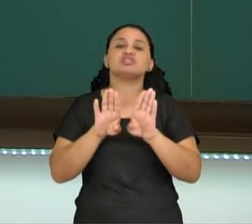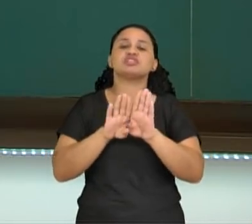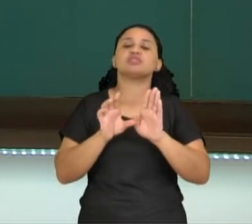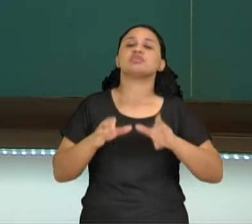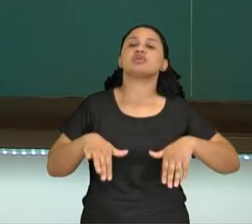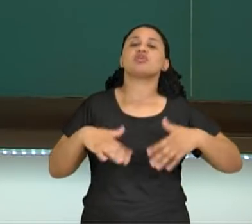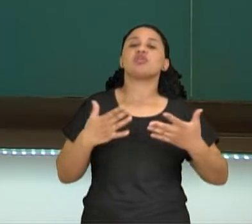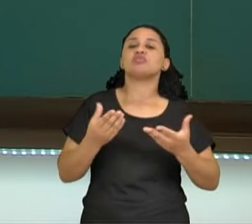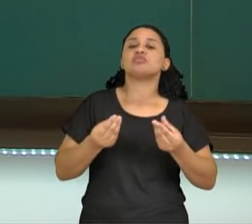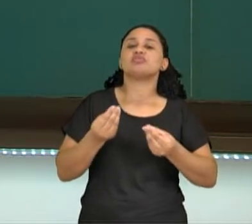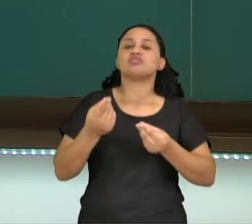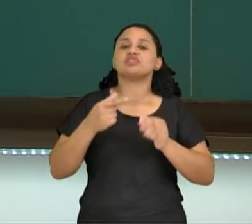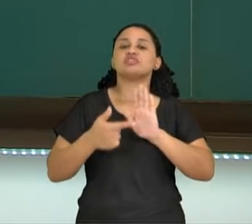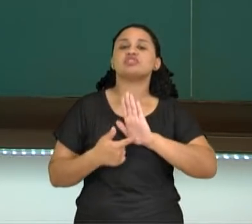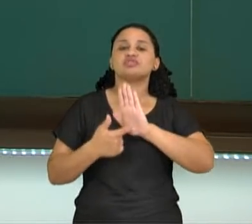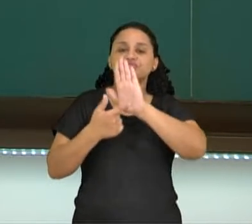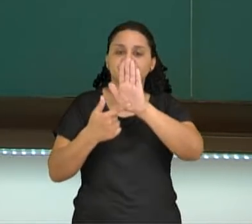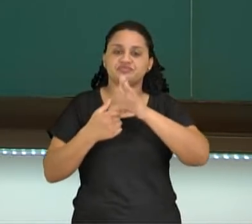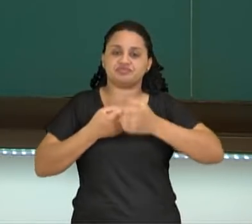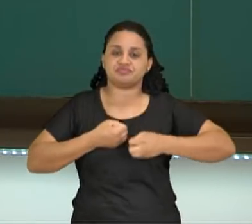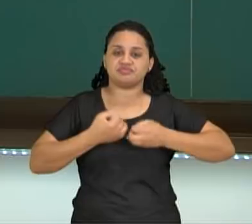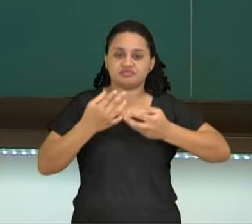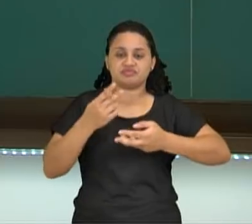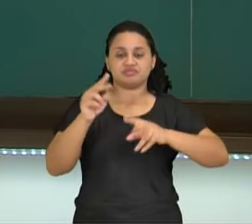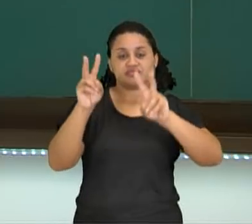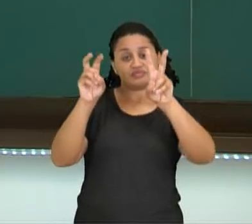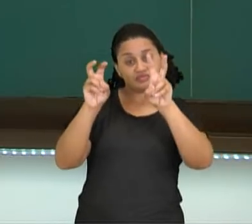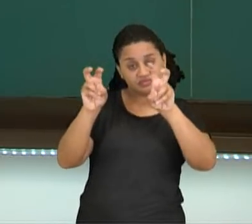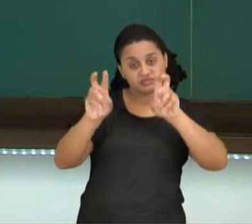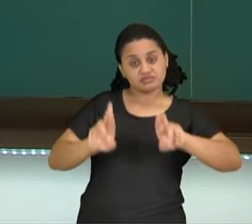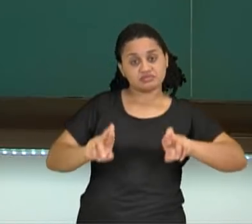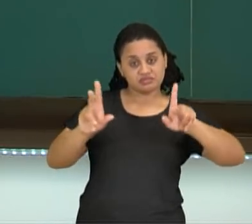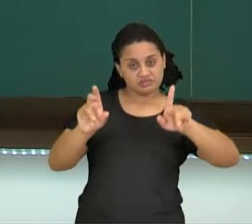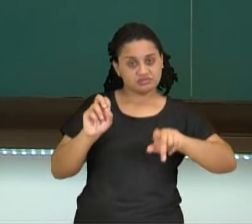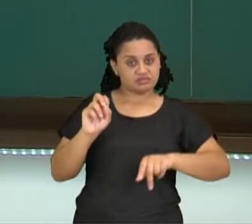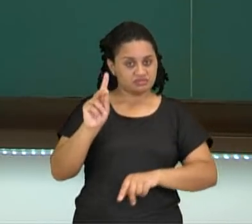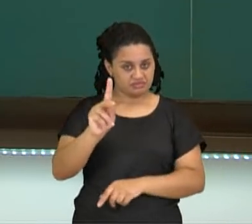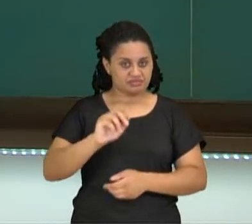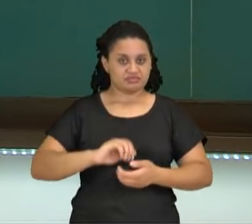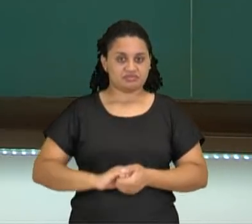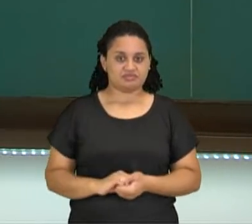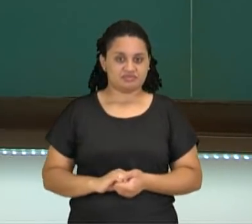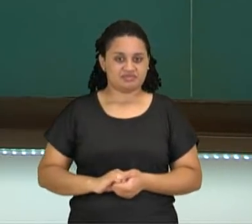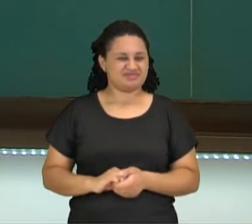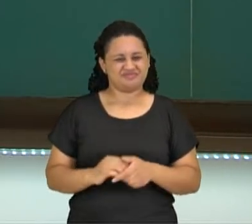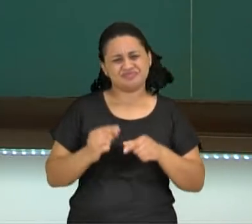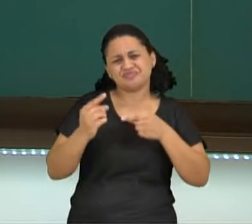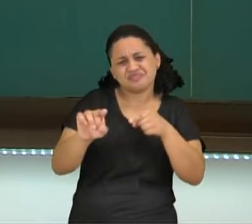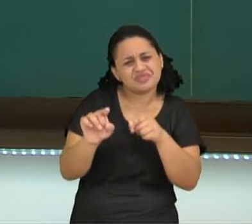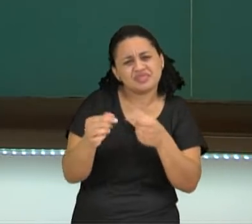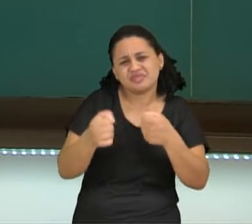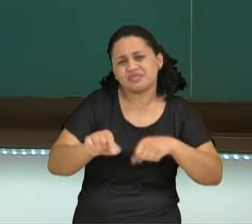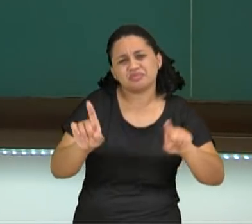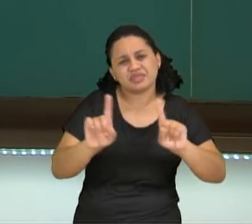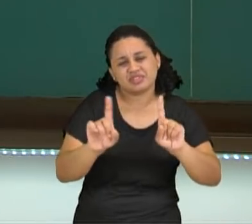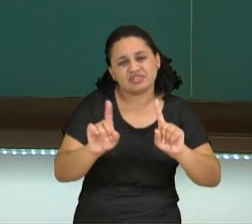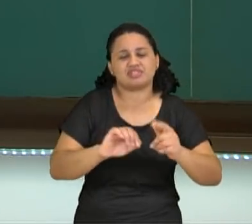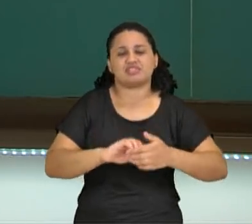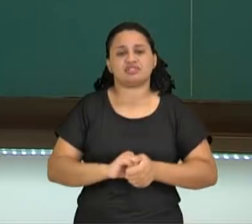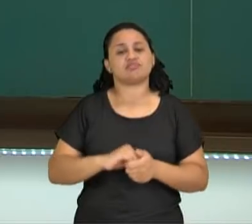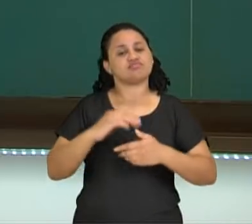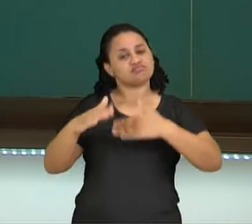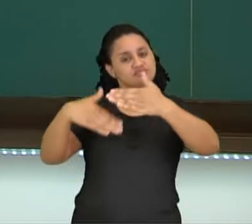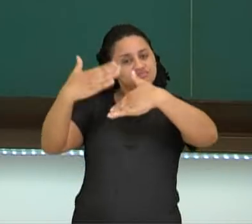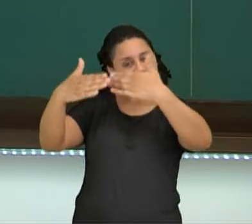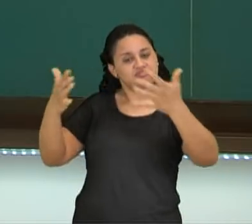vai administrar este assunto controverso, ok? Sem ofensas. Lembrando,